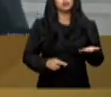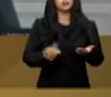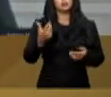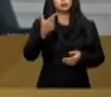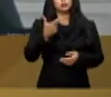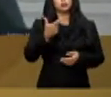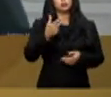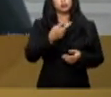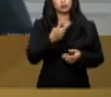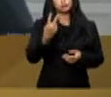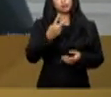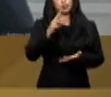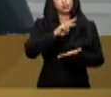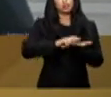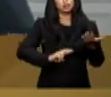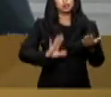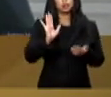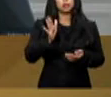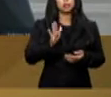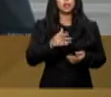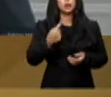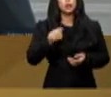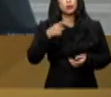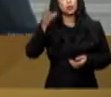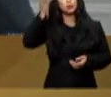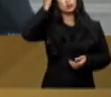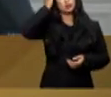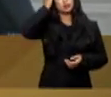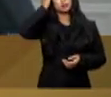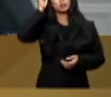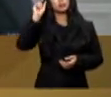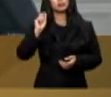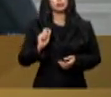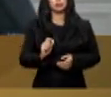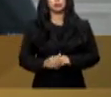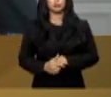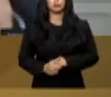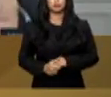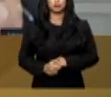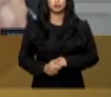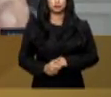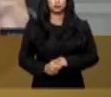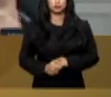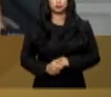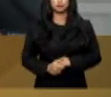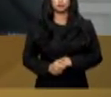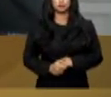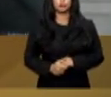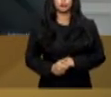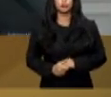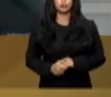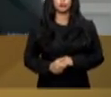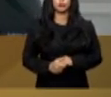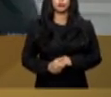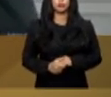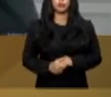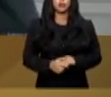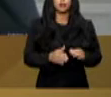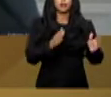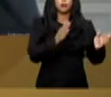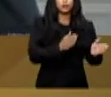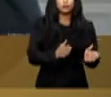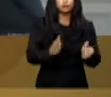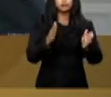eminentes relatores, é porque não me parece ser, em virtude dessa dinâmica e